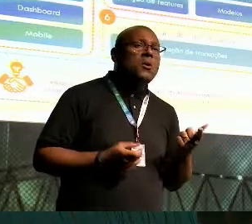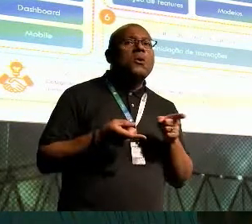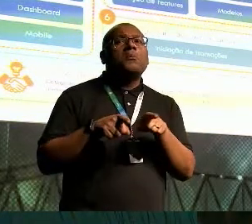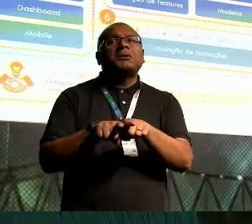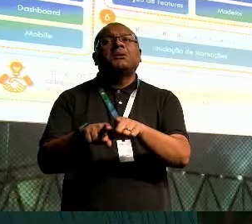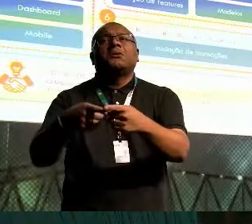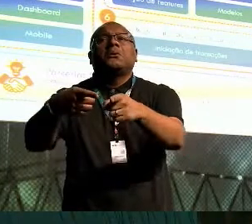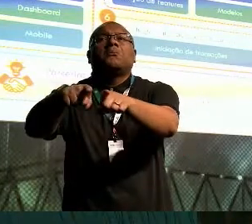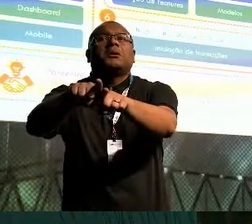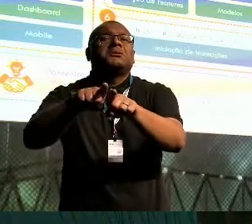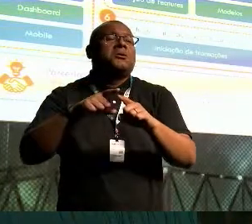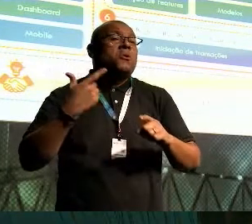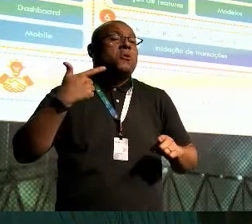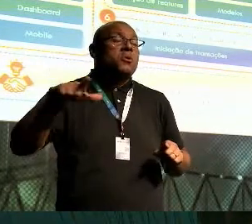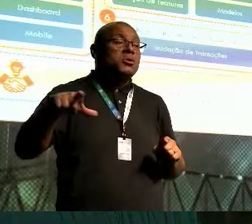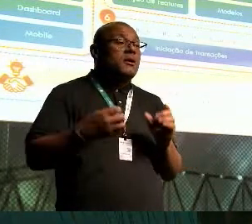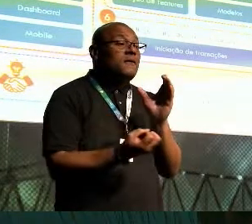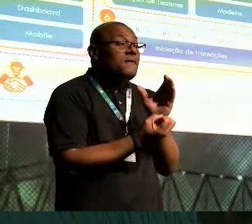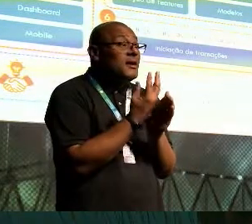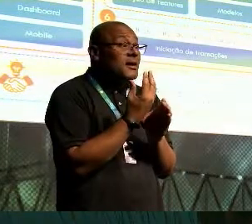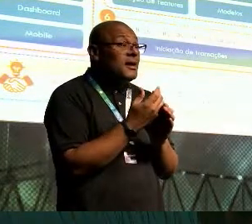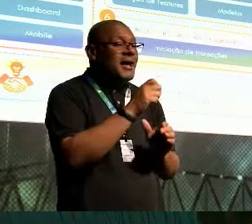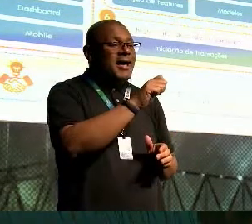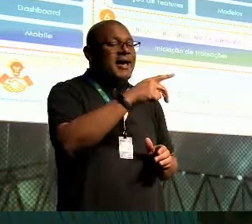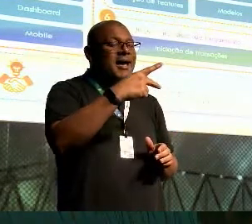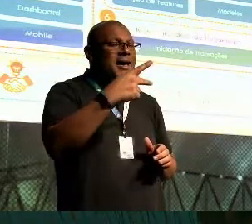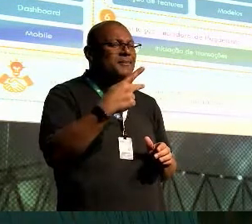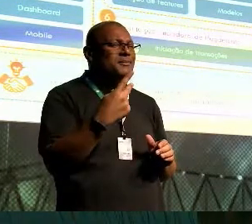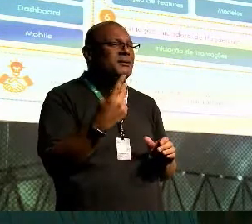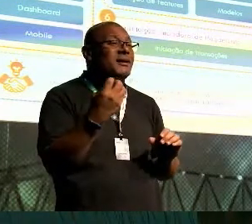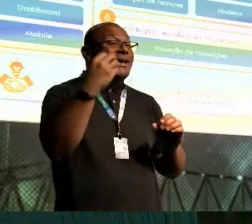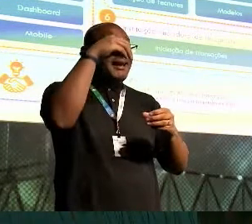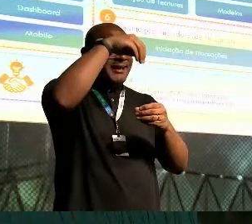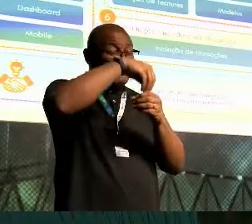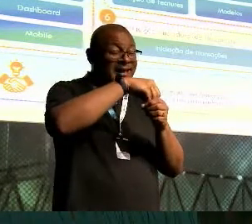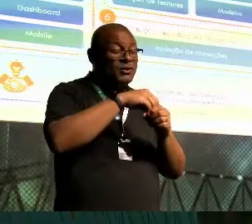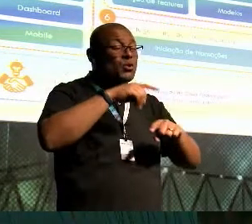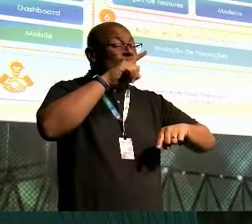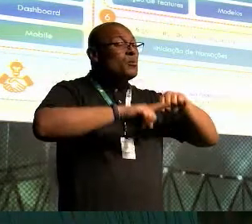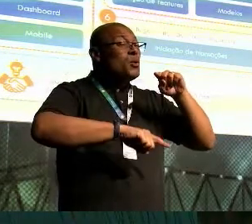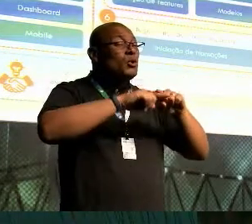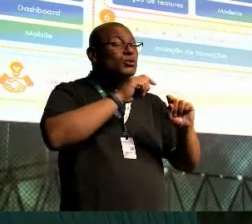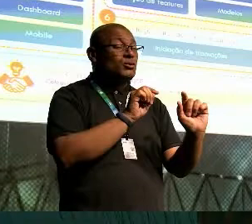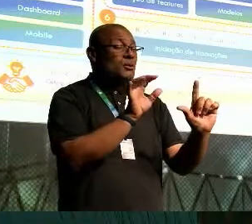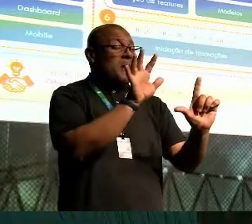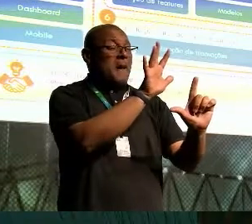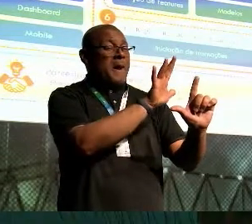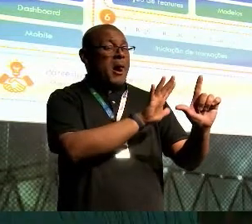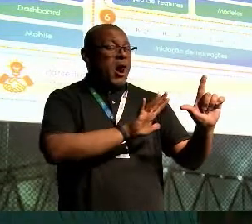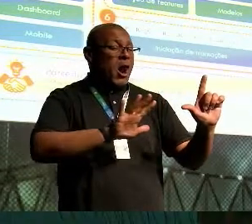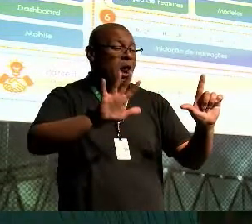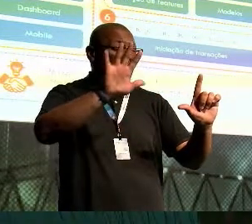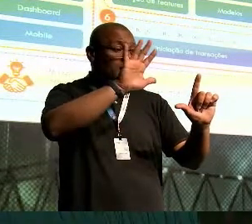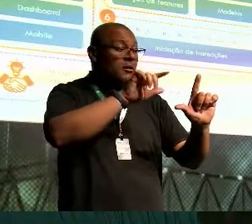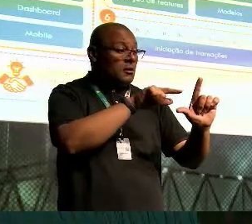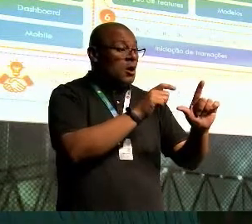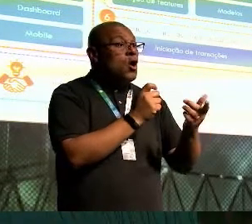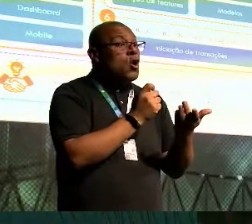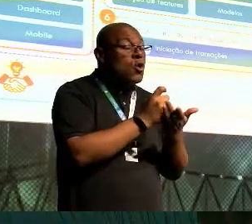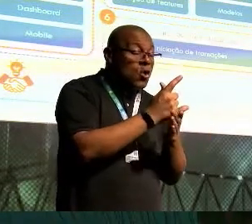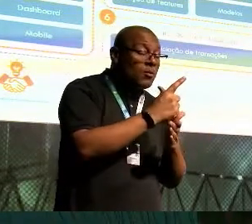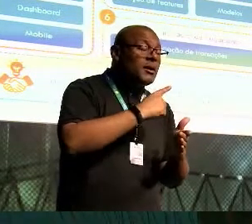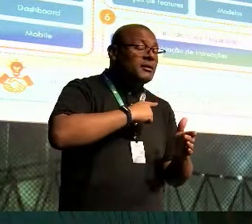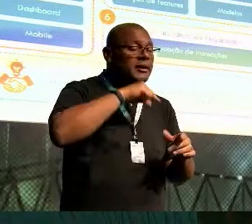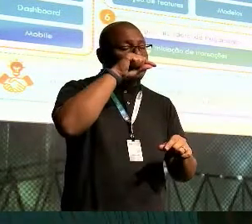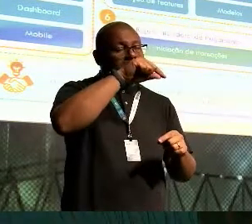parceiros. Então, o que vai surgir são super apps com marketplaces completos, onde eu vou poder oferecer até a compra, e já tem,